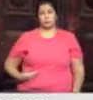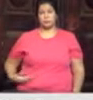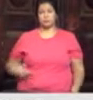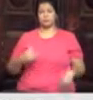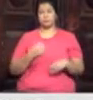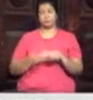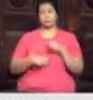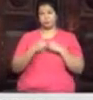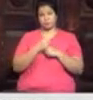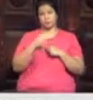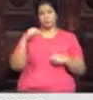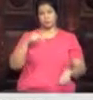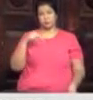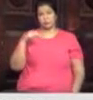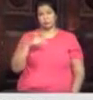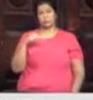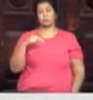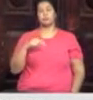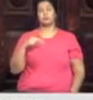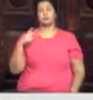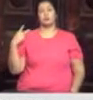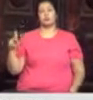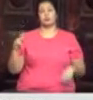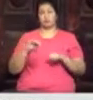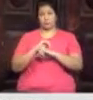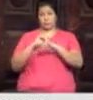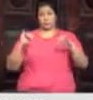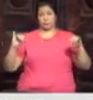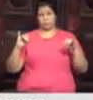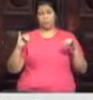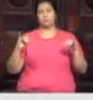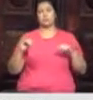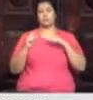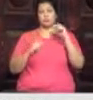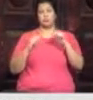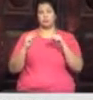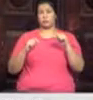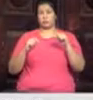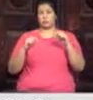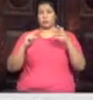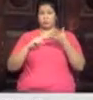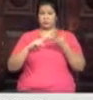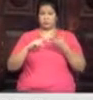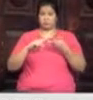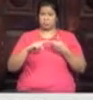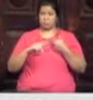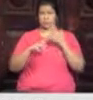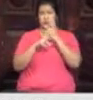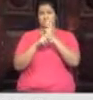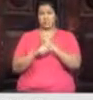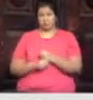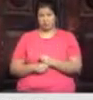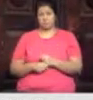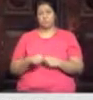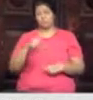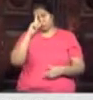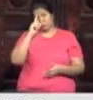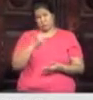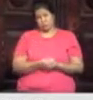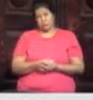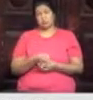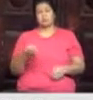ano passado, anunciou um drástico conjunto de medidas de enxugamento da máquina